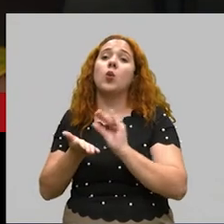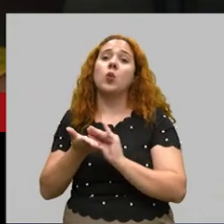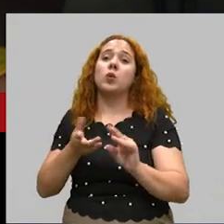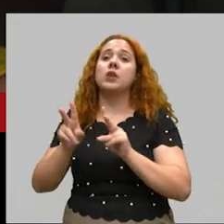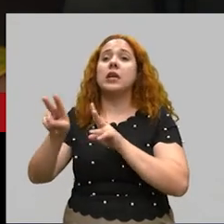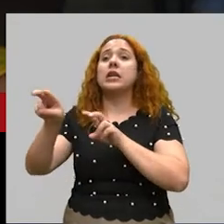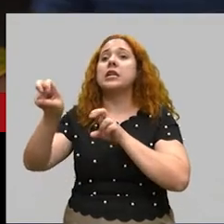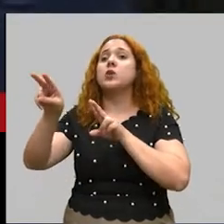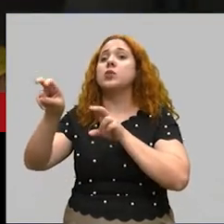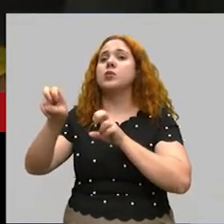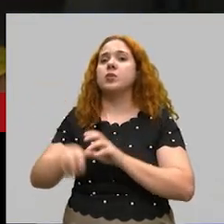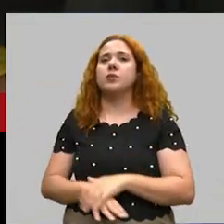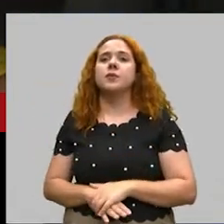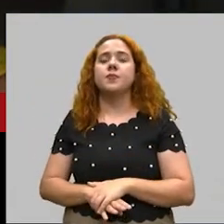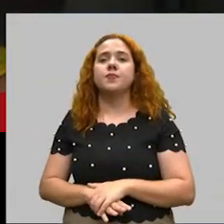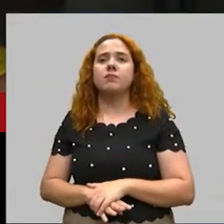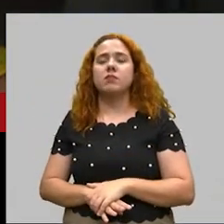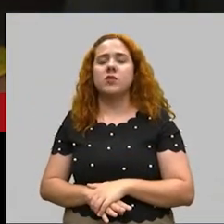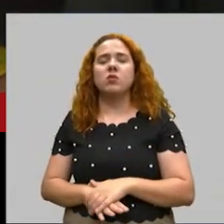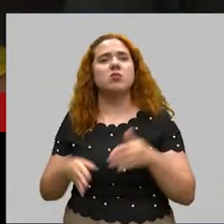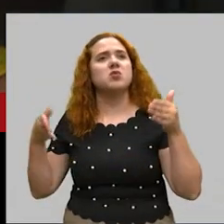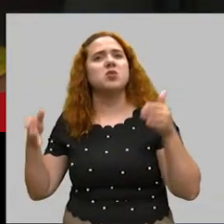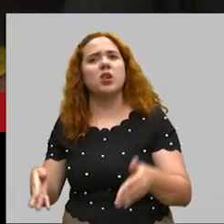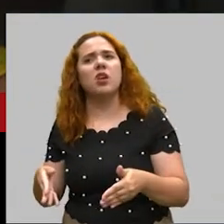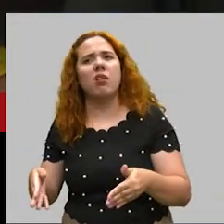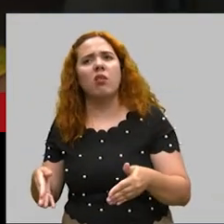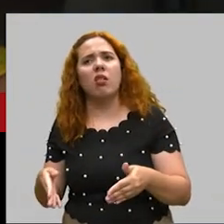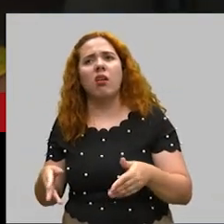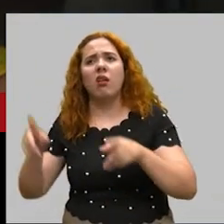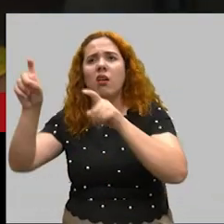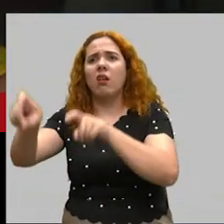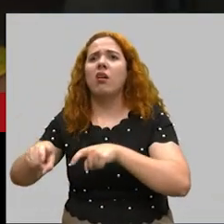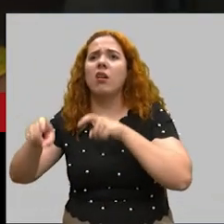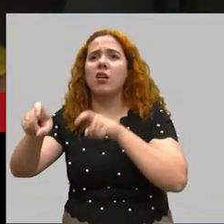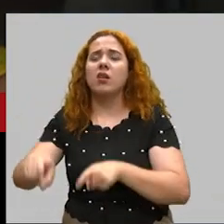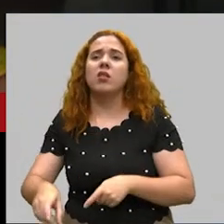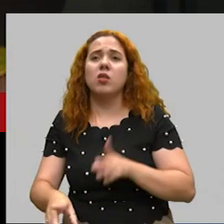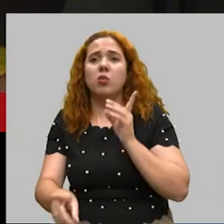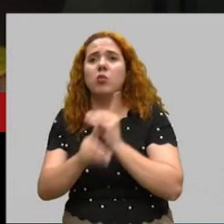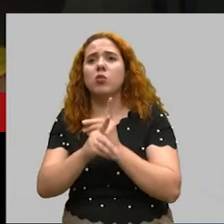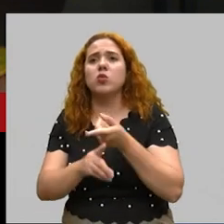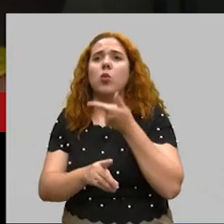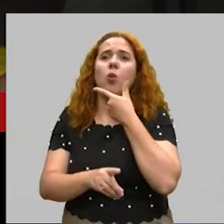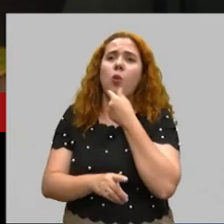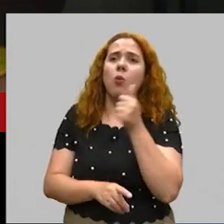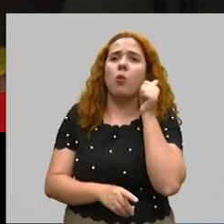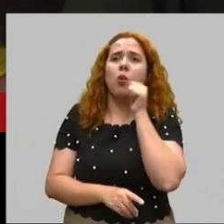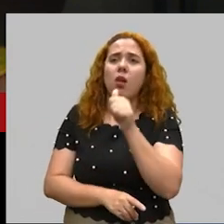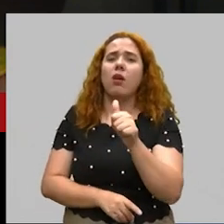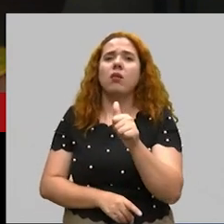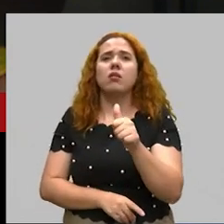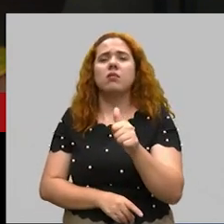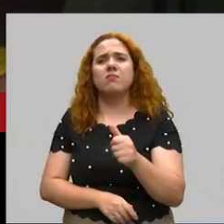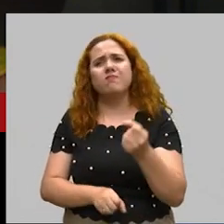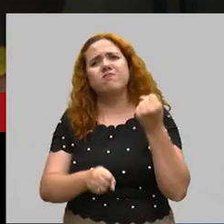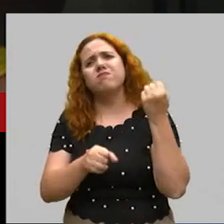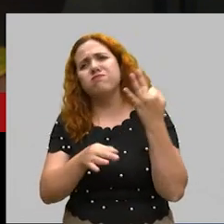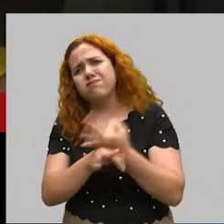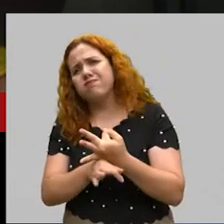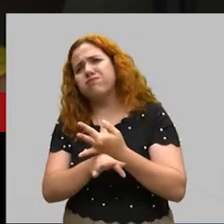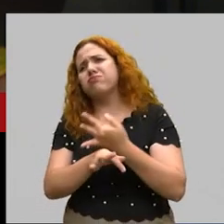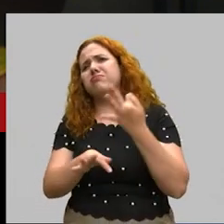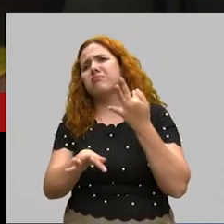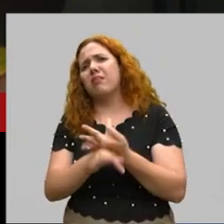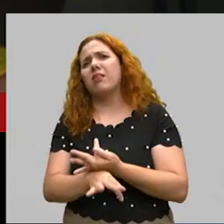meu Município e quando eu vou no campo eu encontro lá um senhor e a senhora lutando para permanecer no campo e